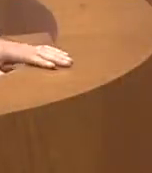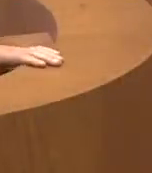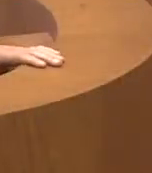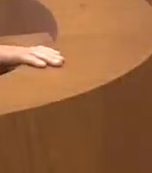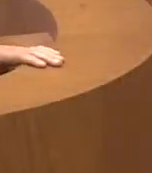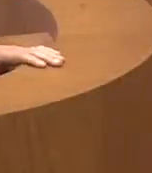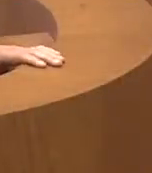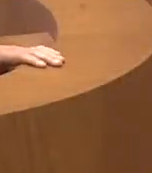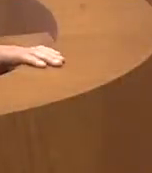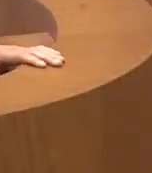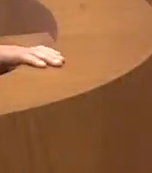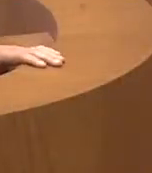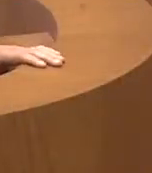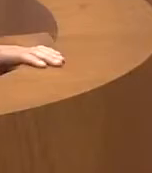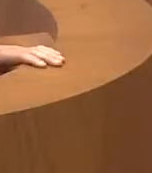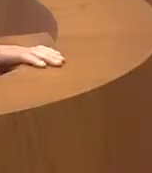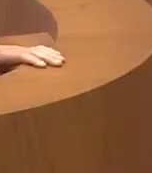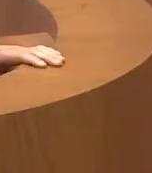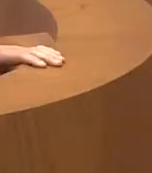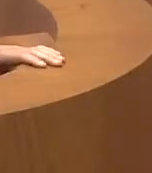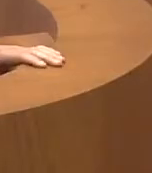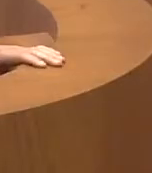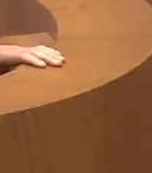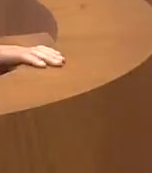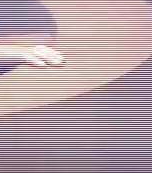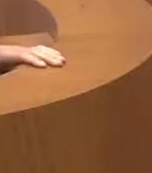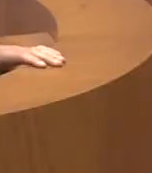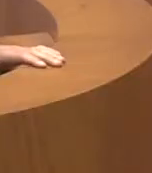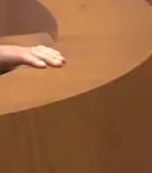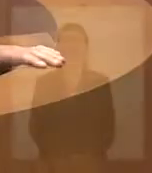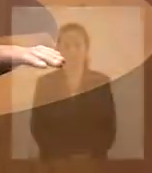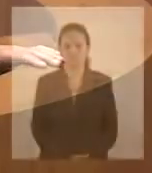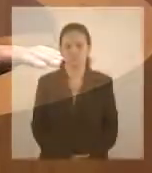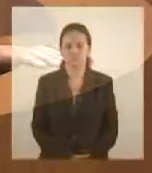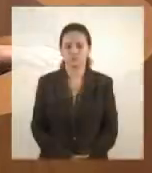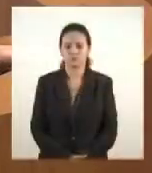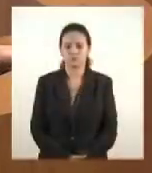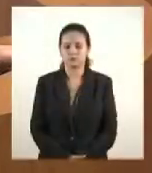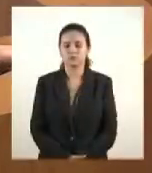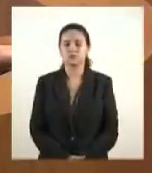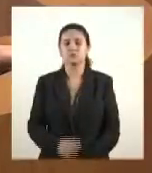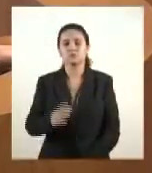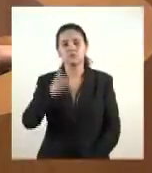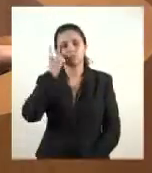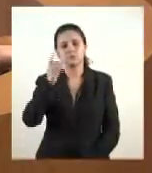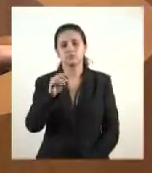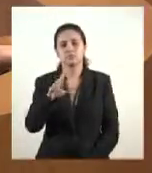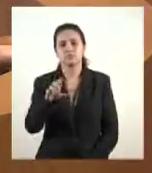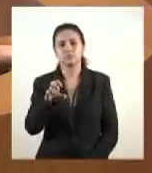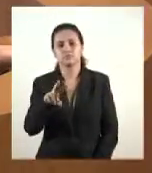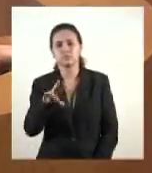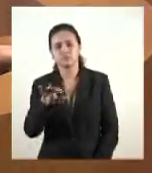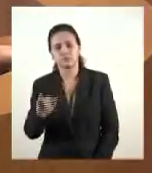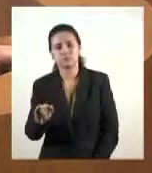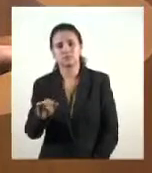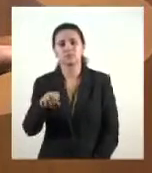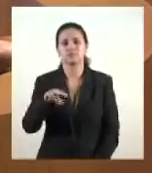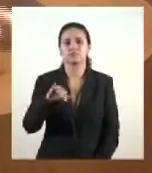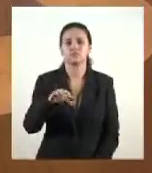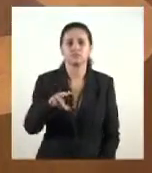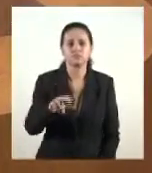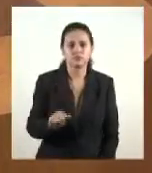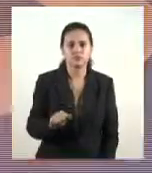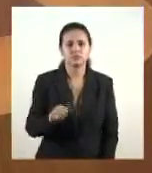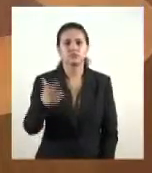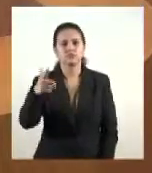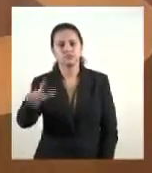médico. Deputado Sten Rezende é médico, deputada Nina Mello é médica, assim como os outros parlamentares que estão aqui são médicos. E Vossa